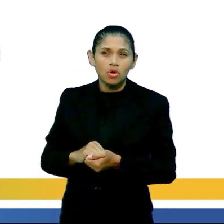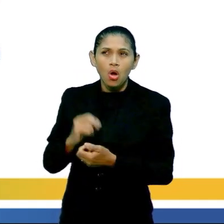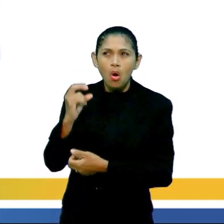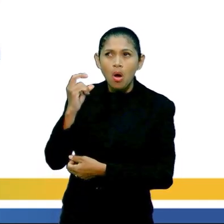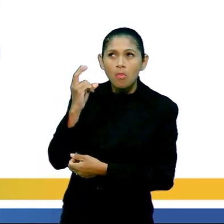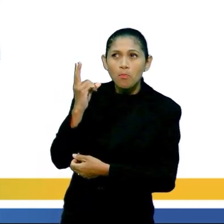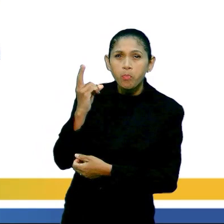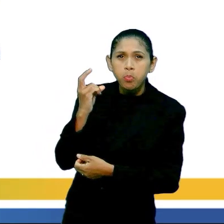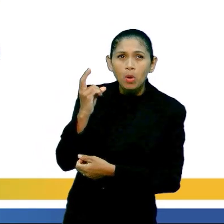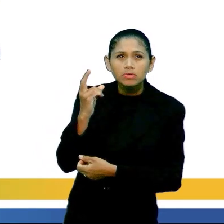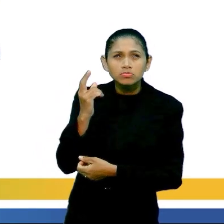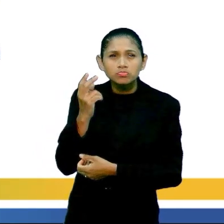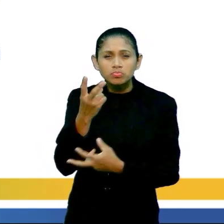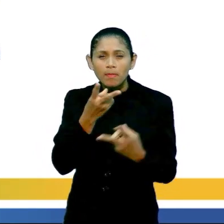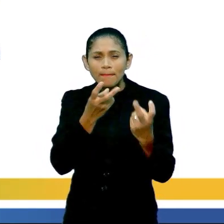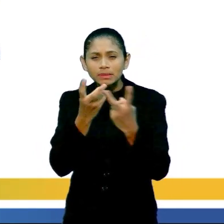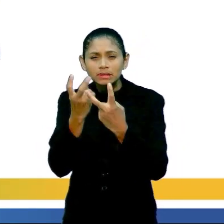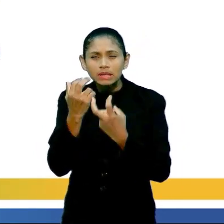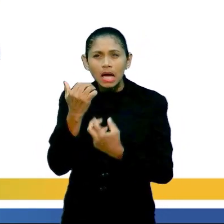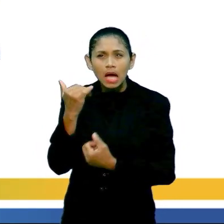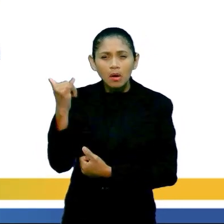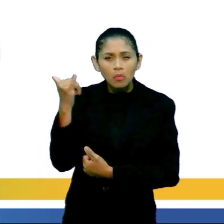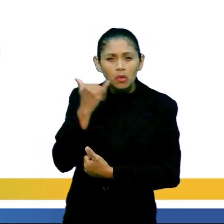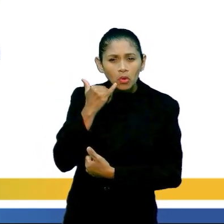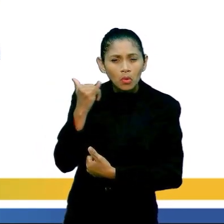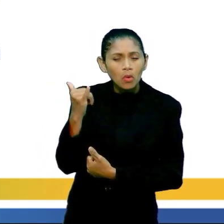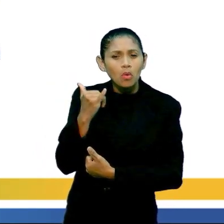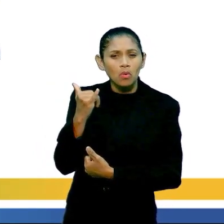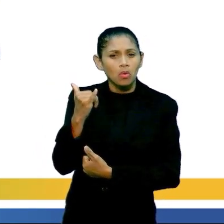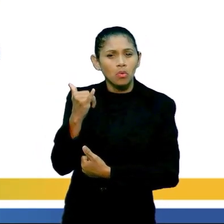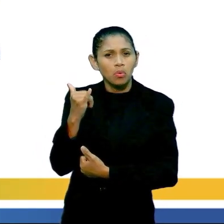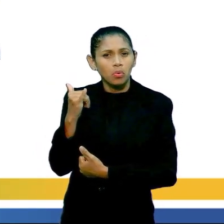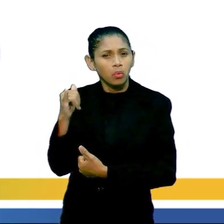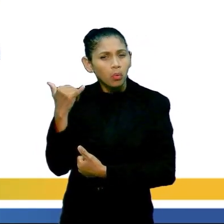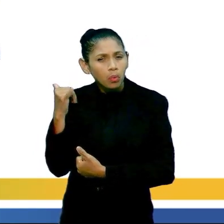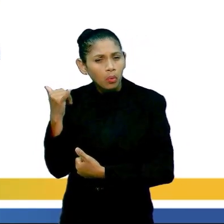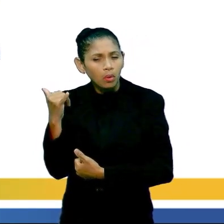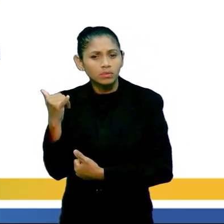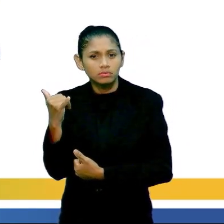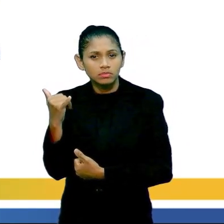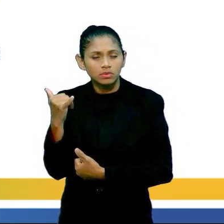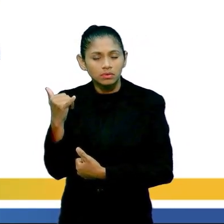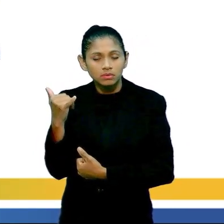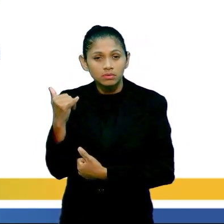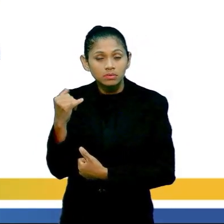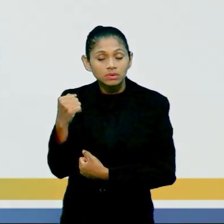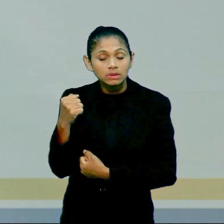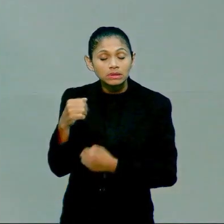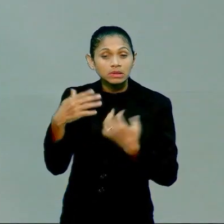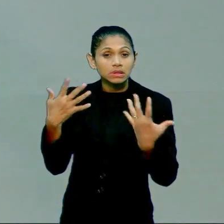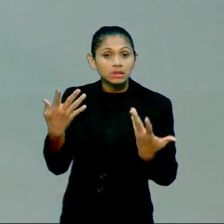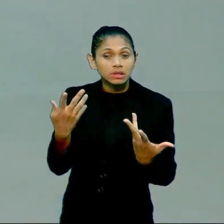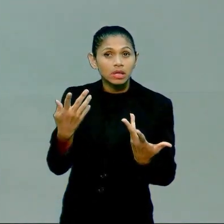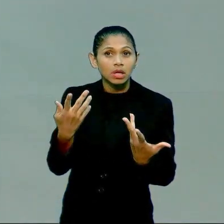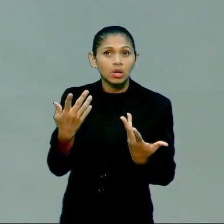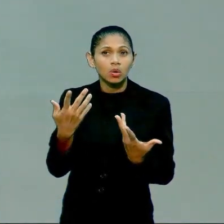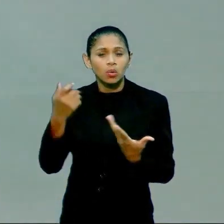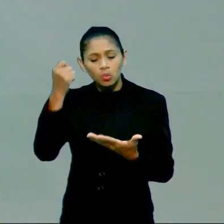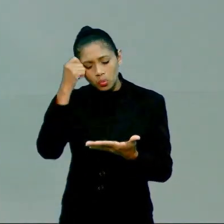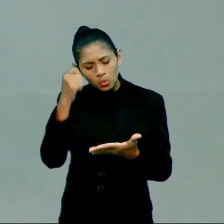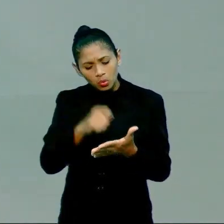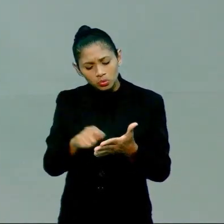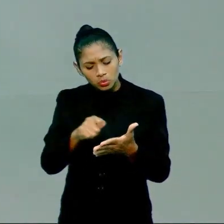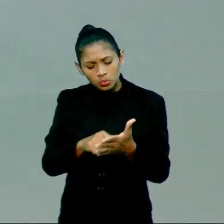pensa que é a outra pessoa. Então ele fica escutando coisas, ou seja, ele fica imaginando como se a amada